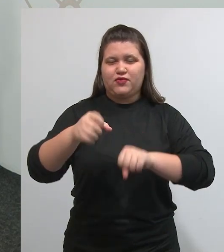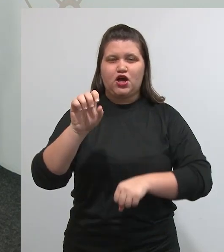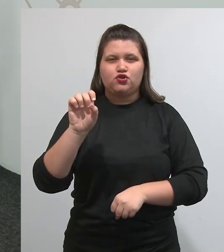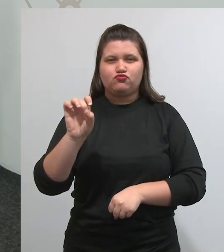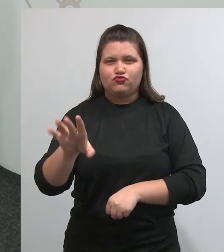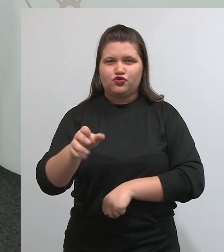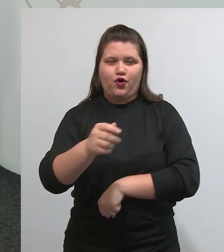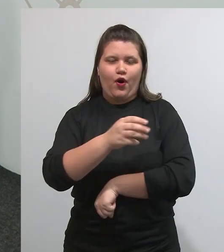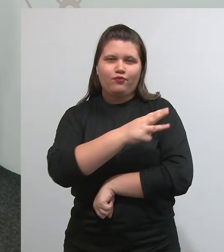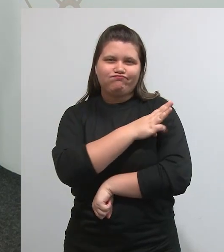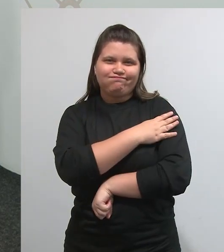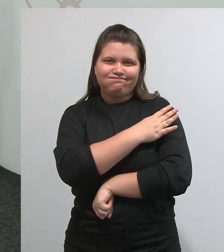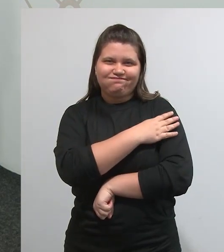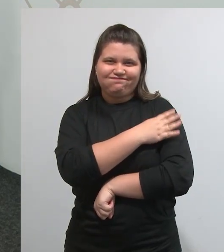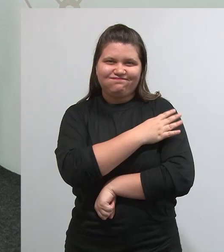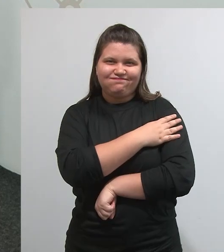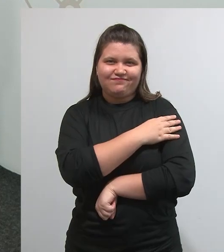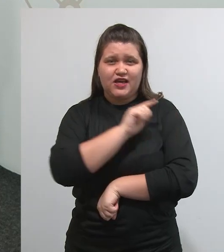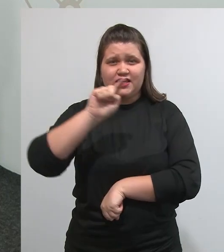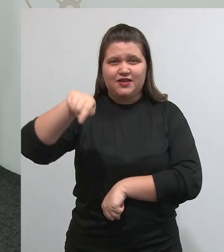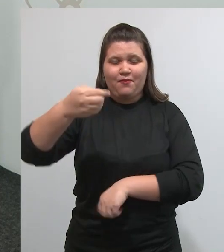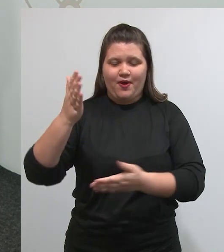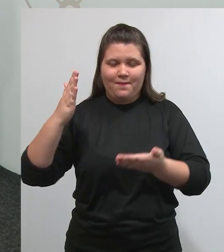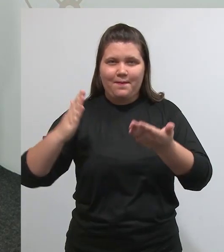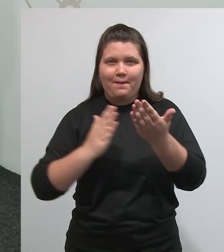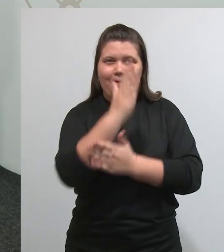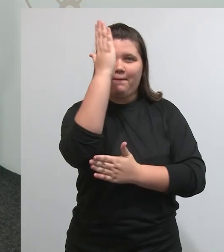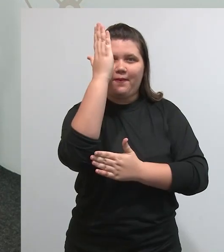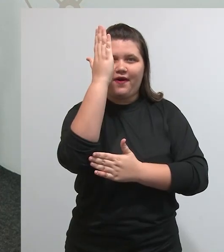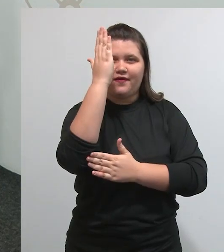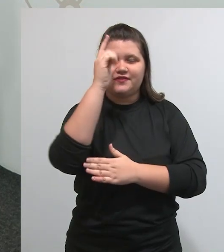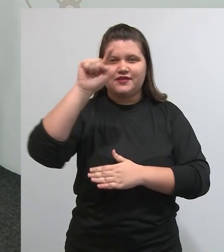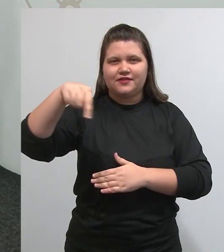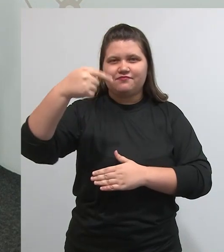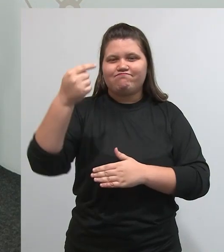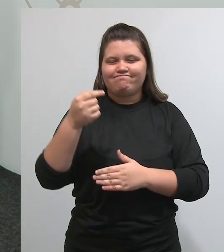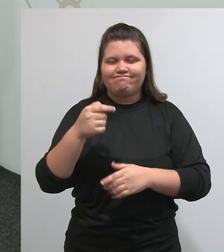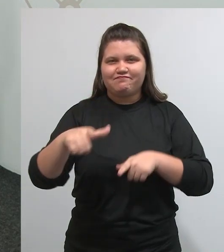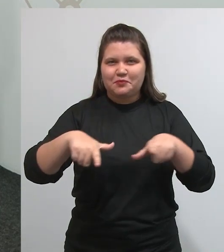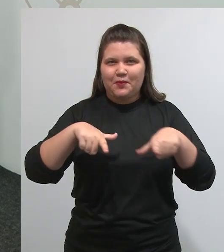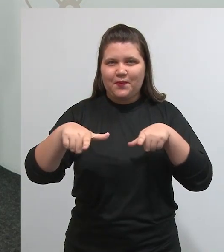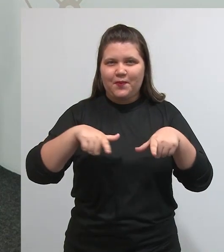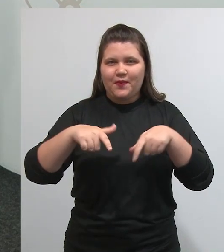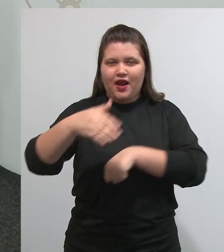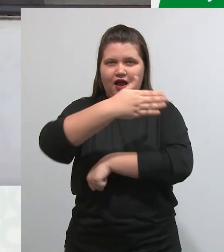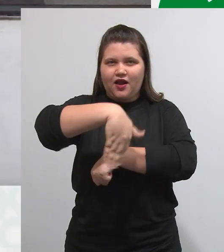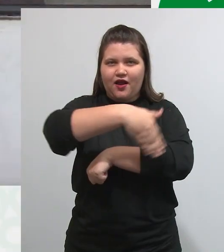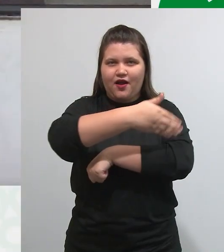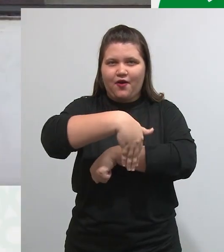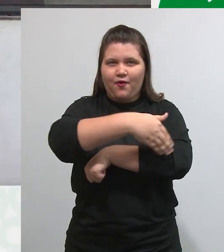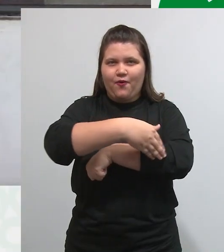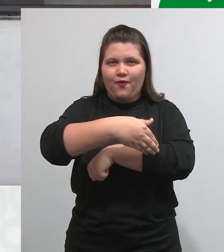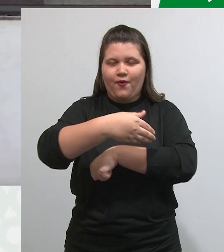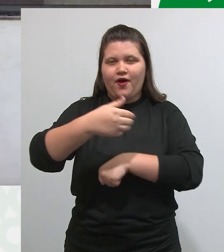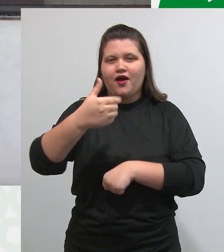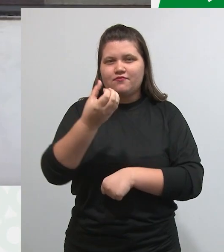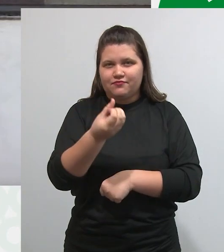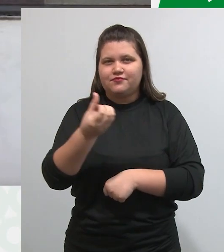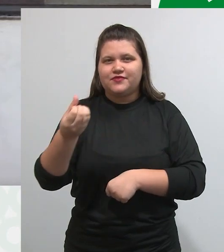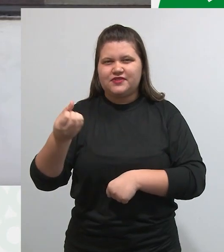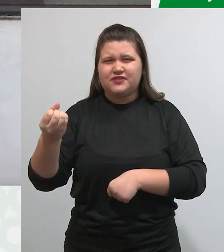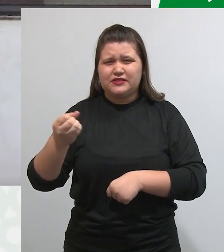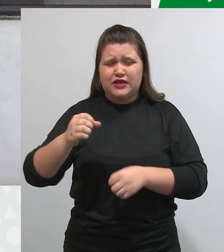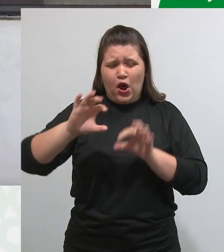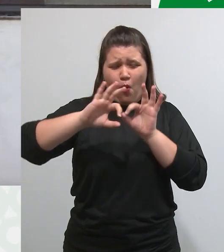série, fiz o teste, passei e fui trabalhar na linha 176 em Rolim de Moura, bem distante